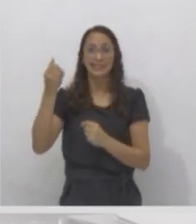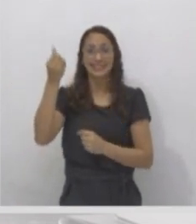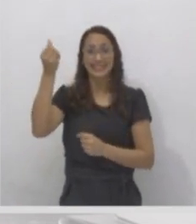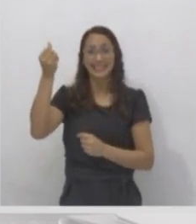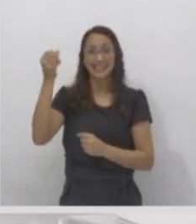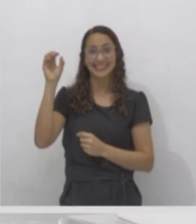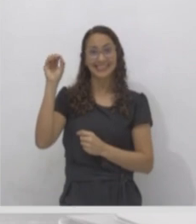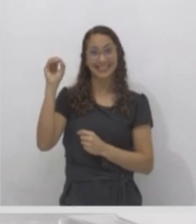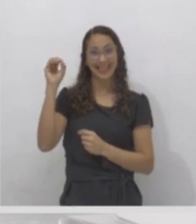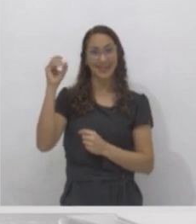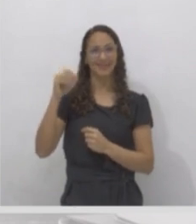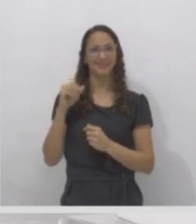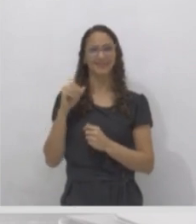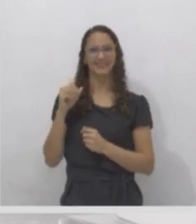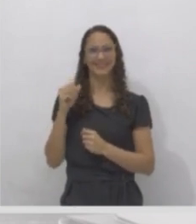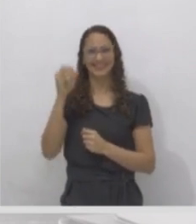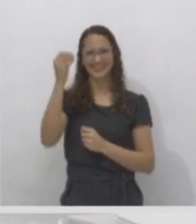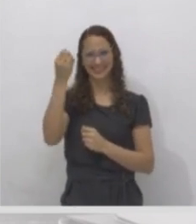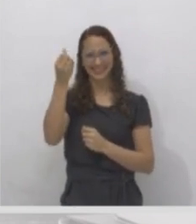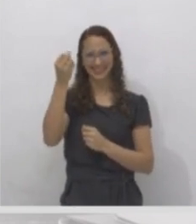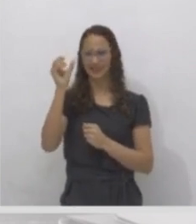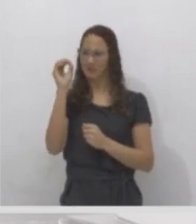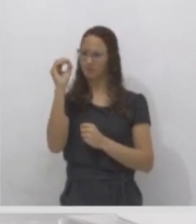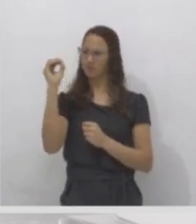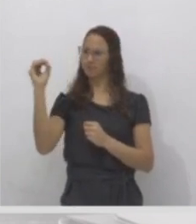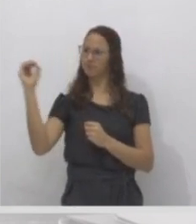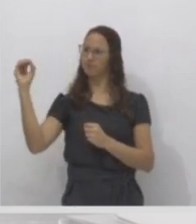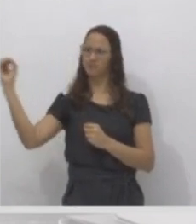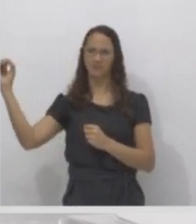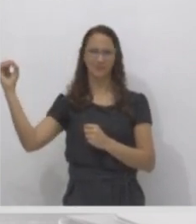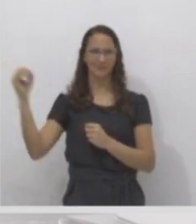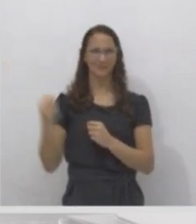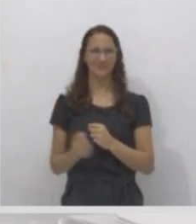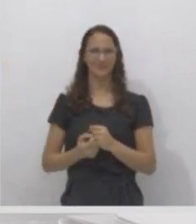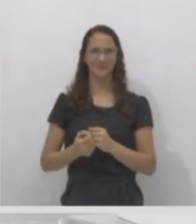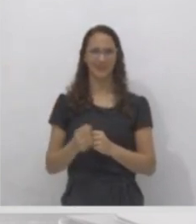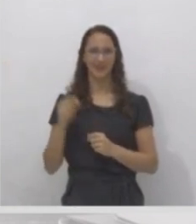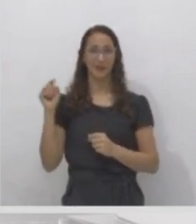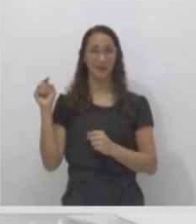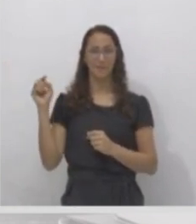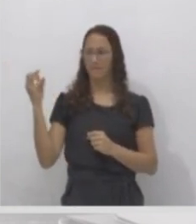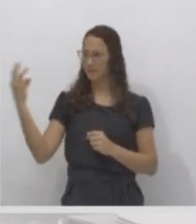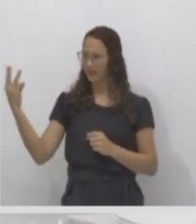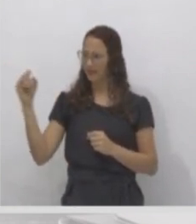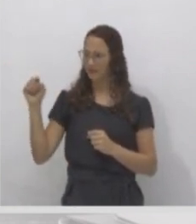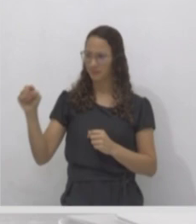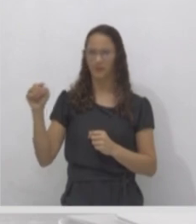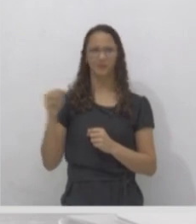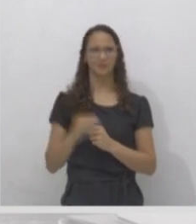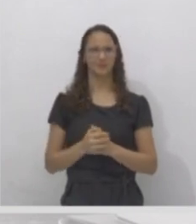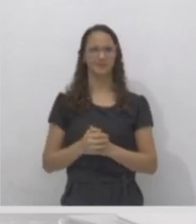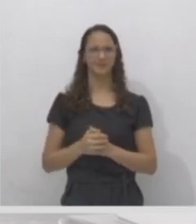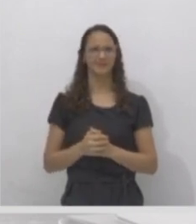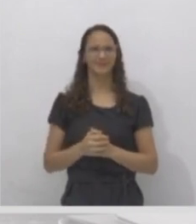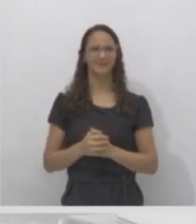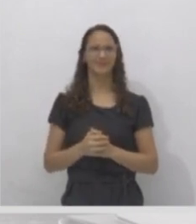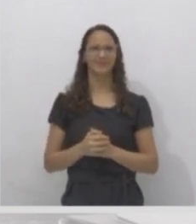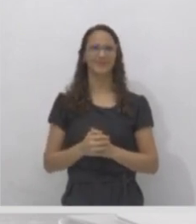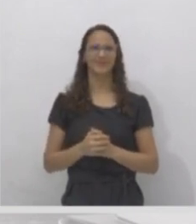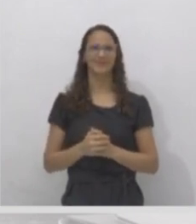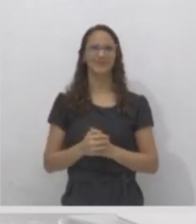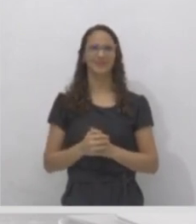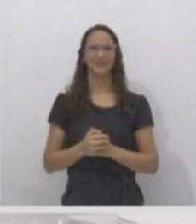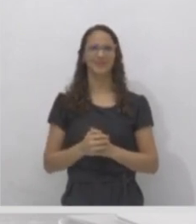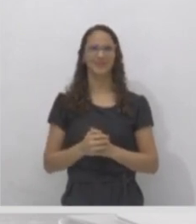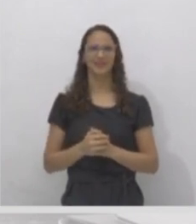6 zeros. A cada 3 ordens, um ponto. Mas, agora vamos para o algarismo 8. Ele está